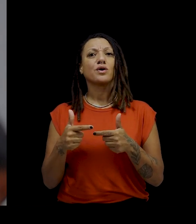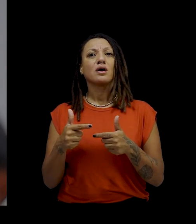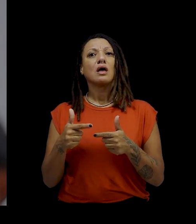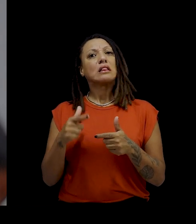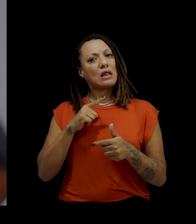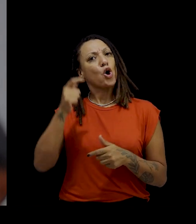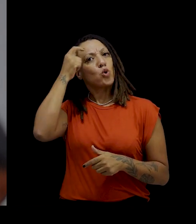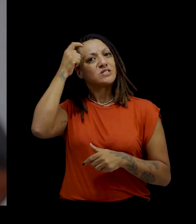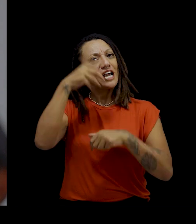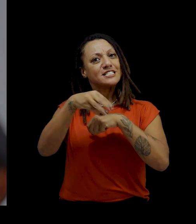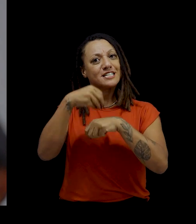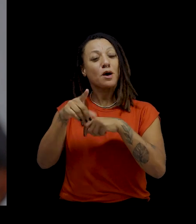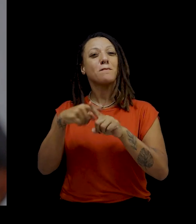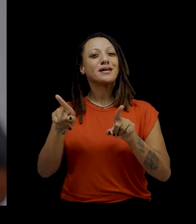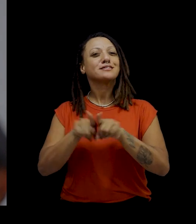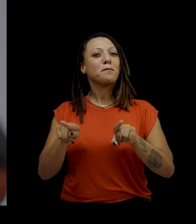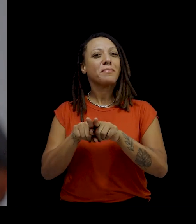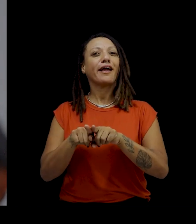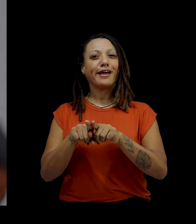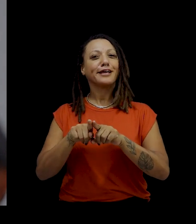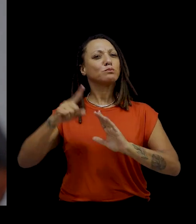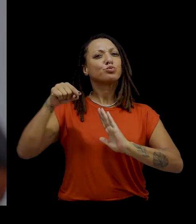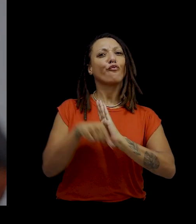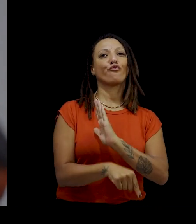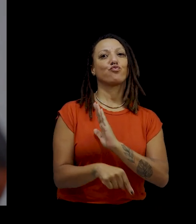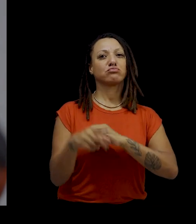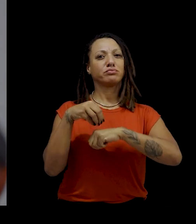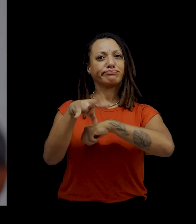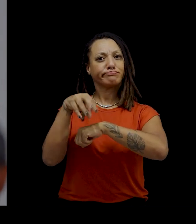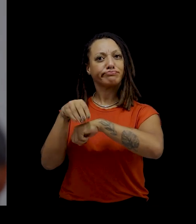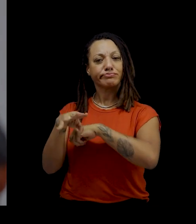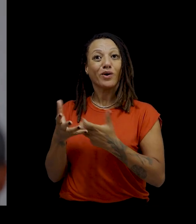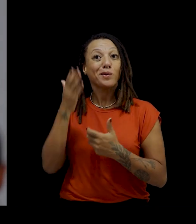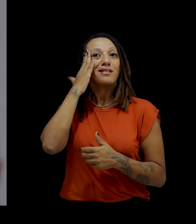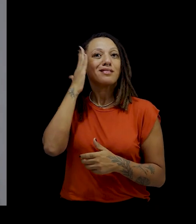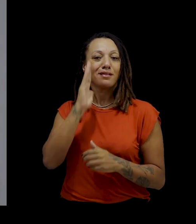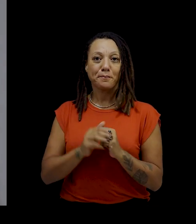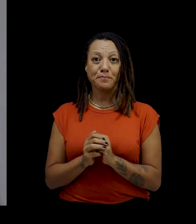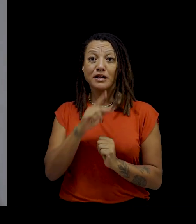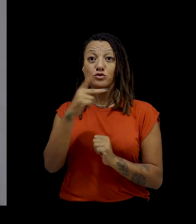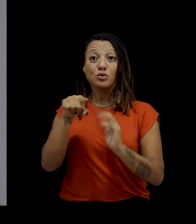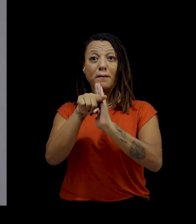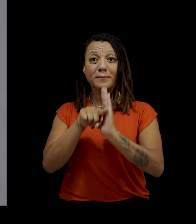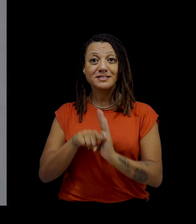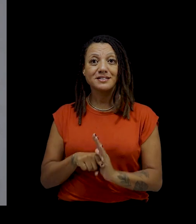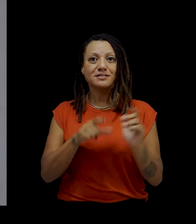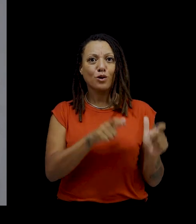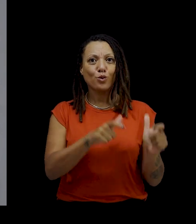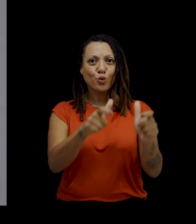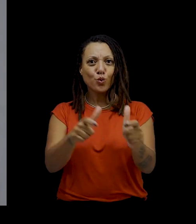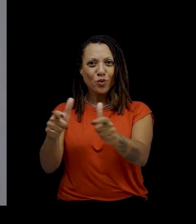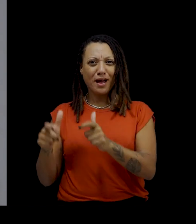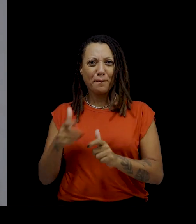além de conscientização, né? Então, eu queria entender isso e sobre as suas pesquisas com